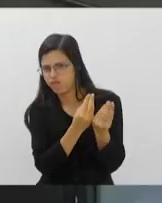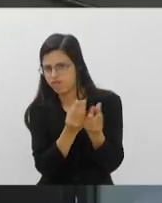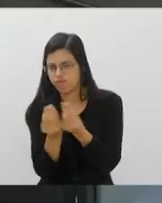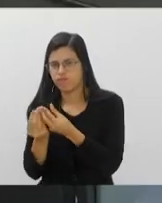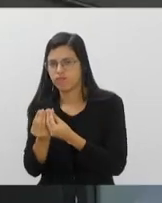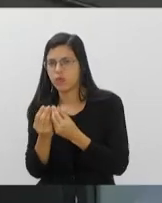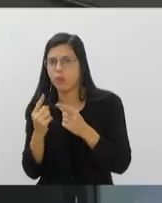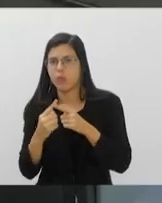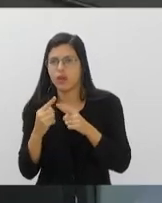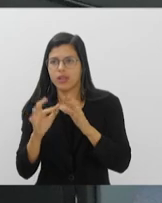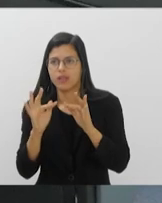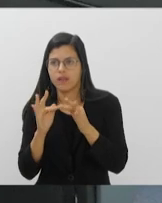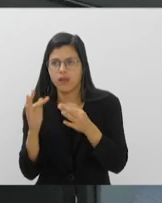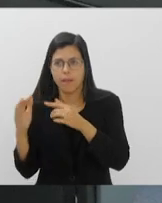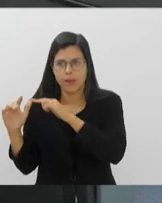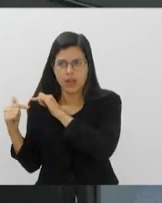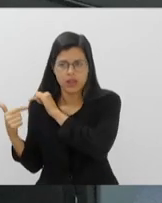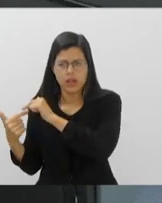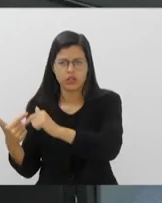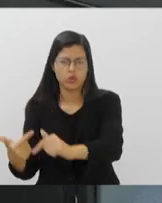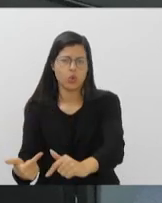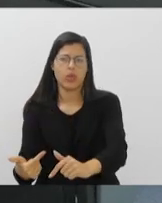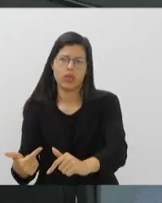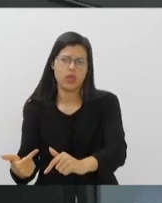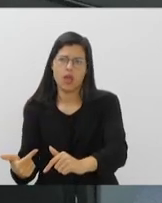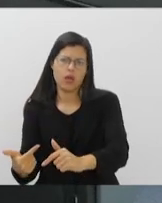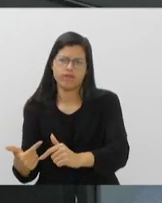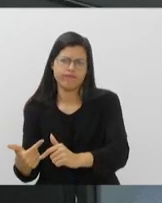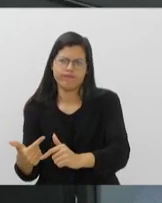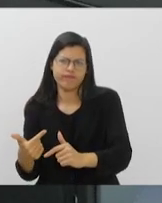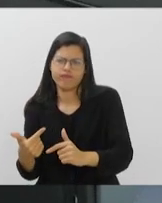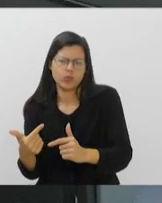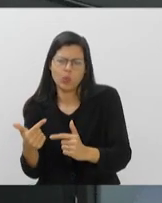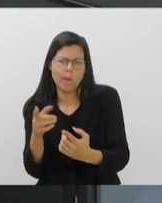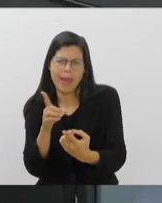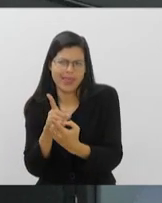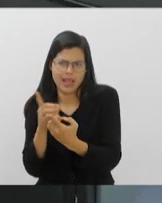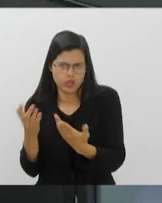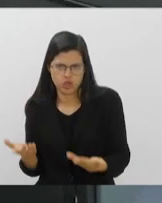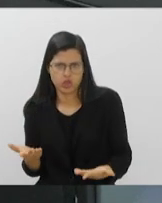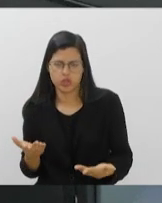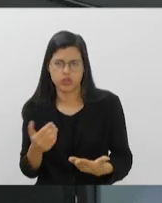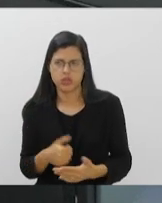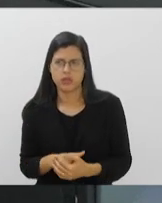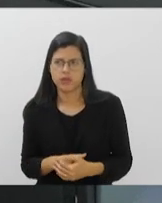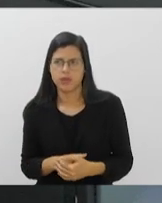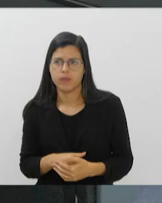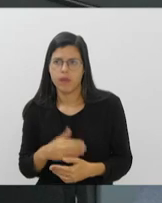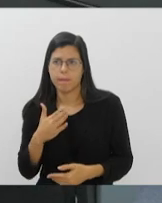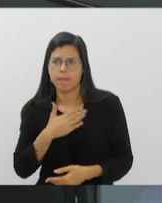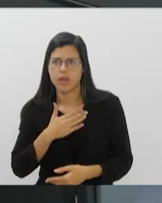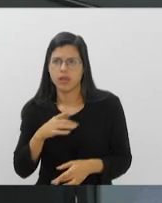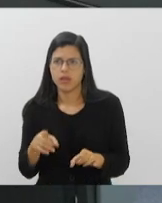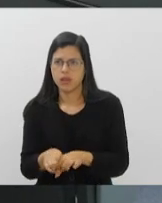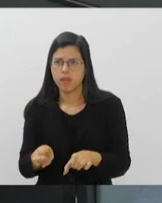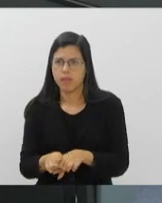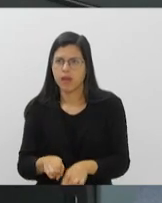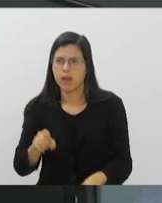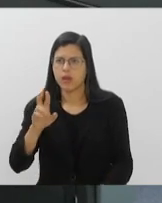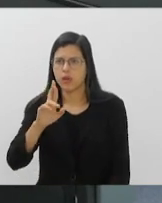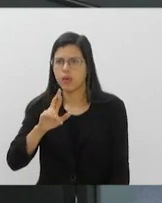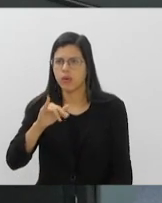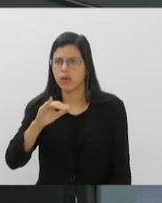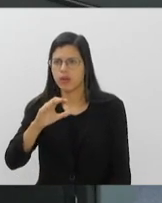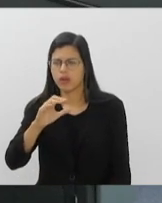tradicional heterossexista ela não me atende não atende a mim né não atende ao Ricardo não